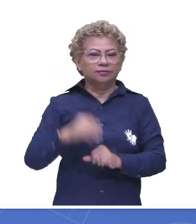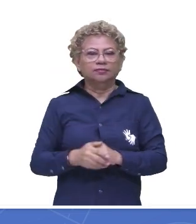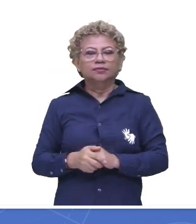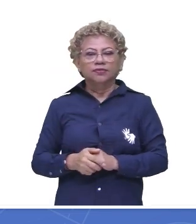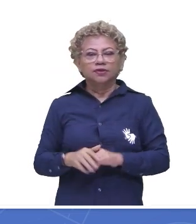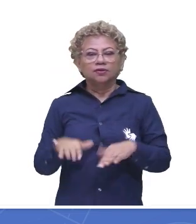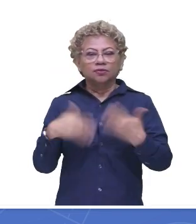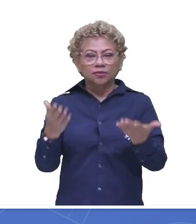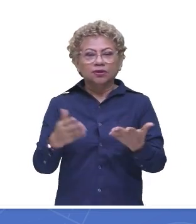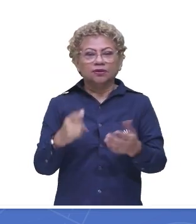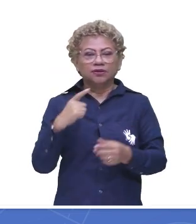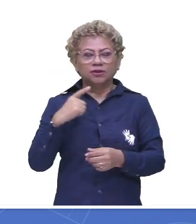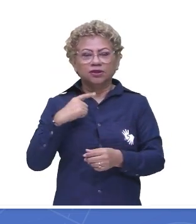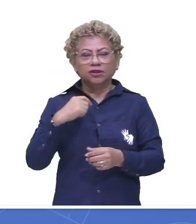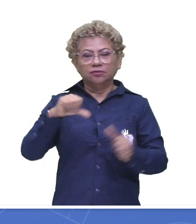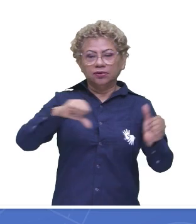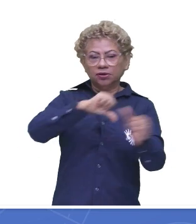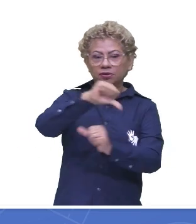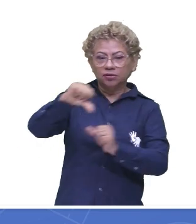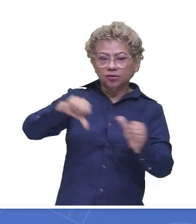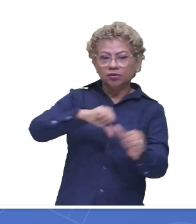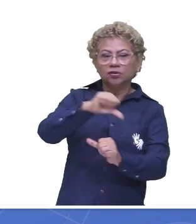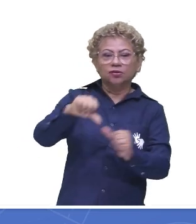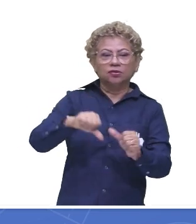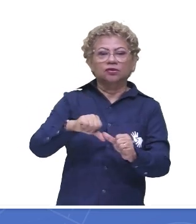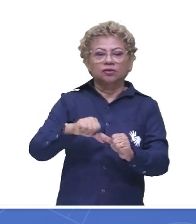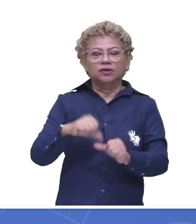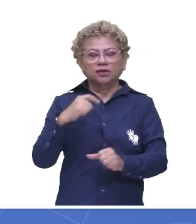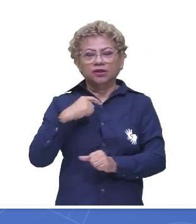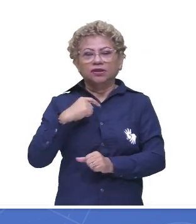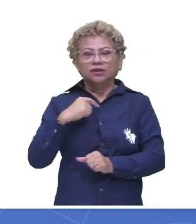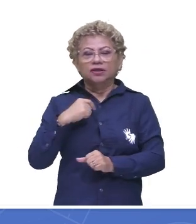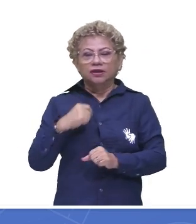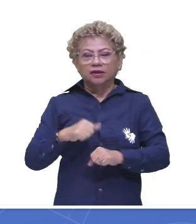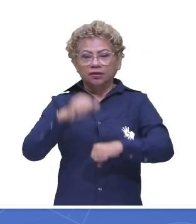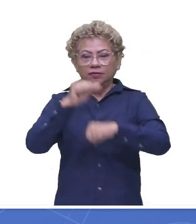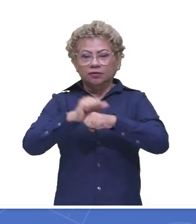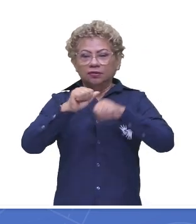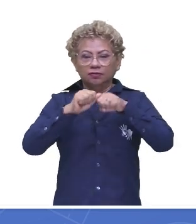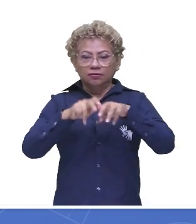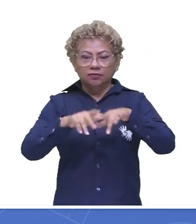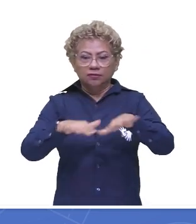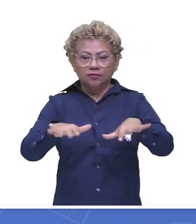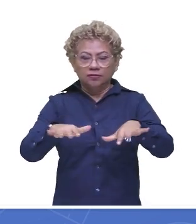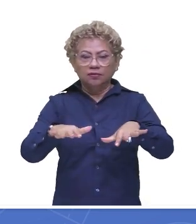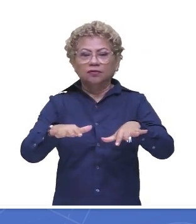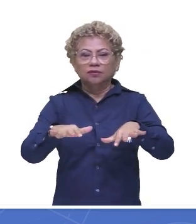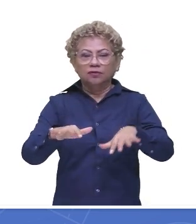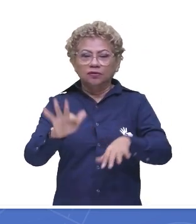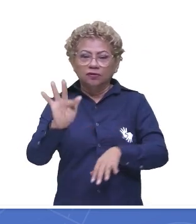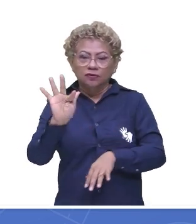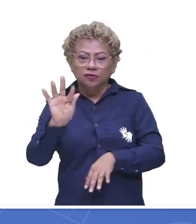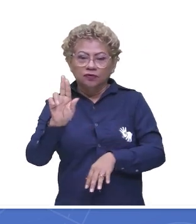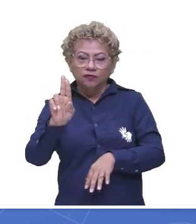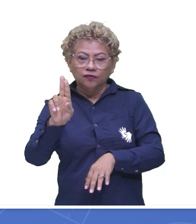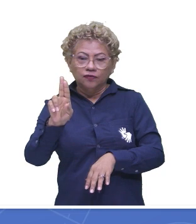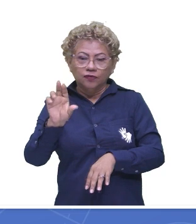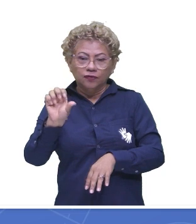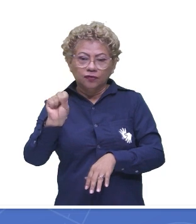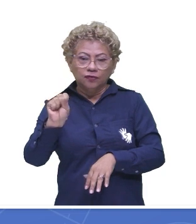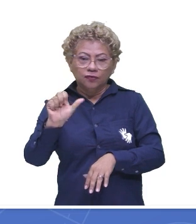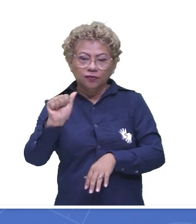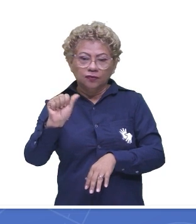temos fusão, tá certo? Quando ele vai do líquido para o gasoso, nós temos vaporização.